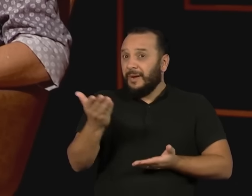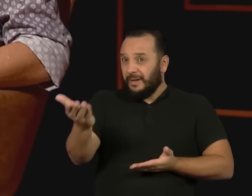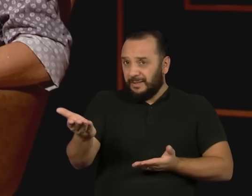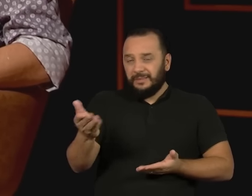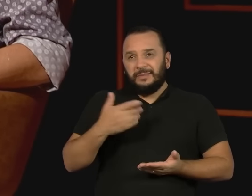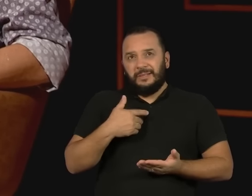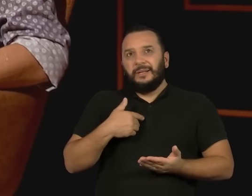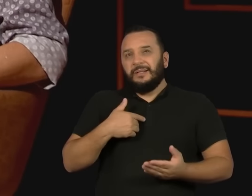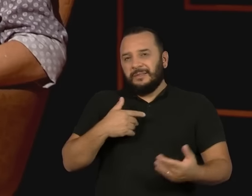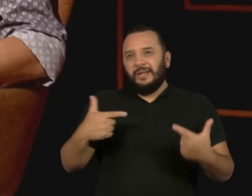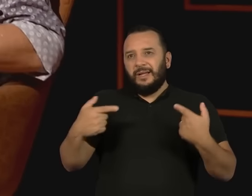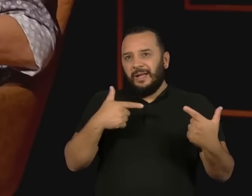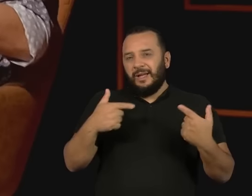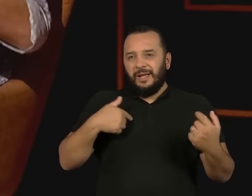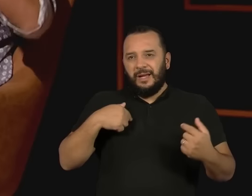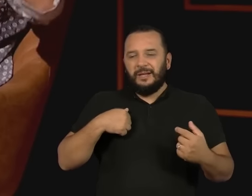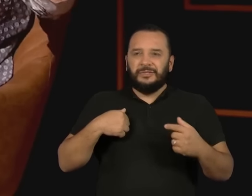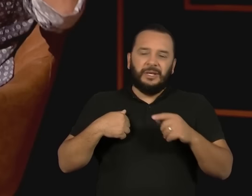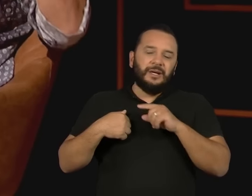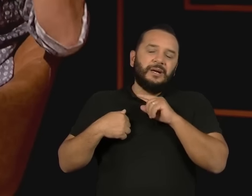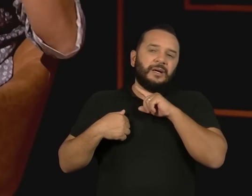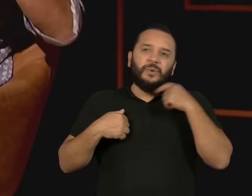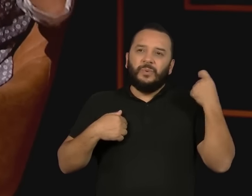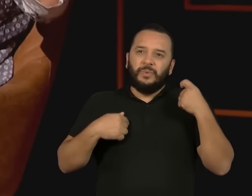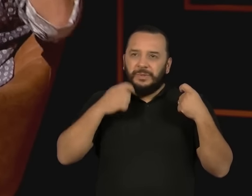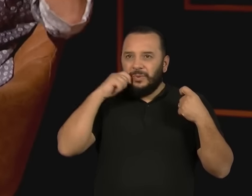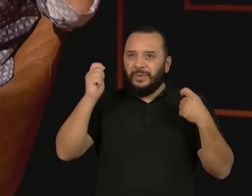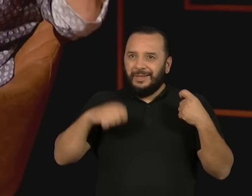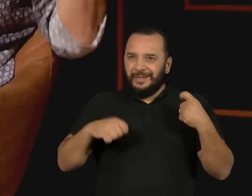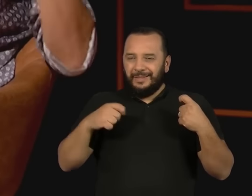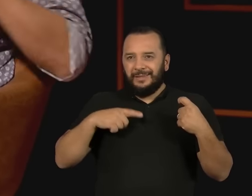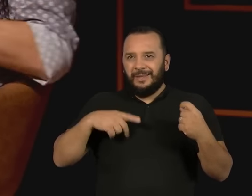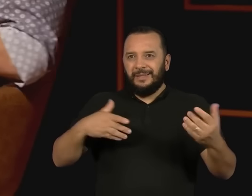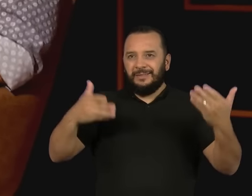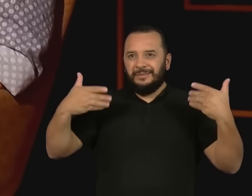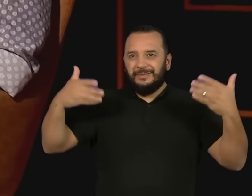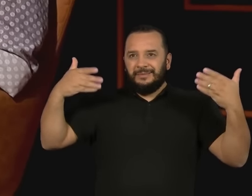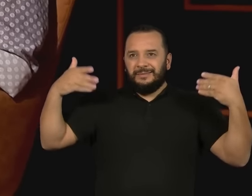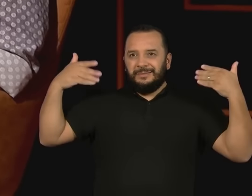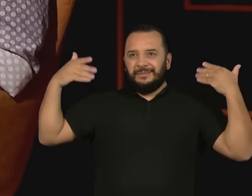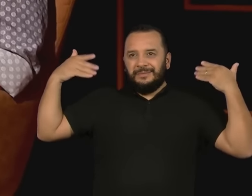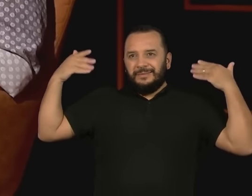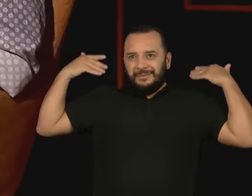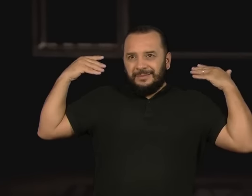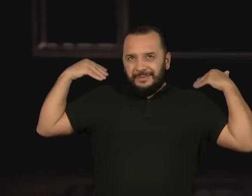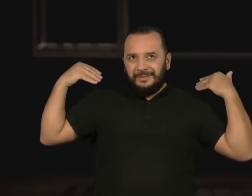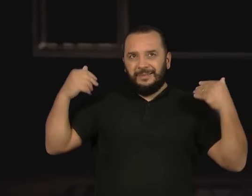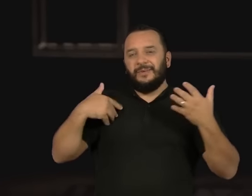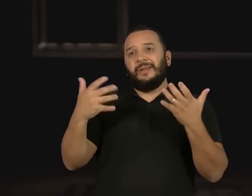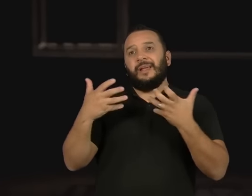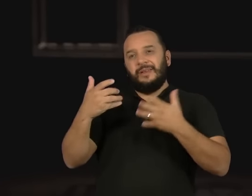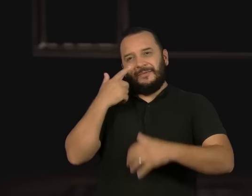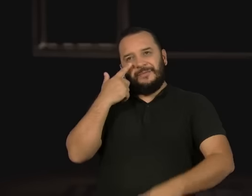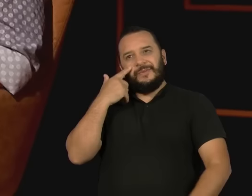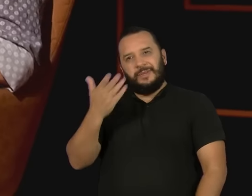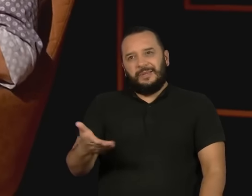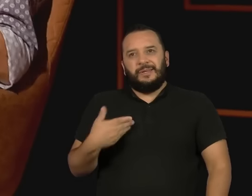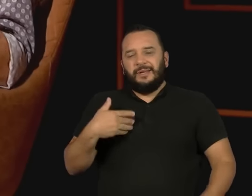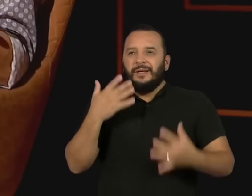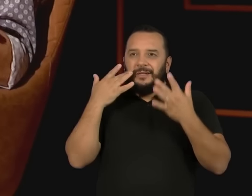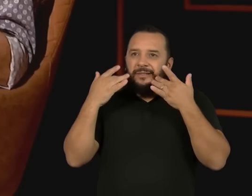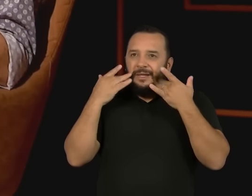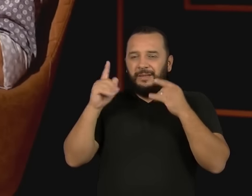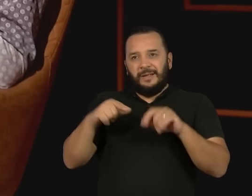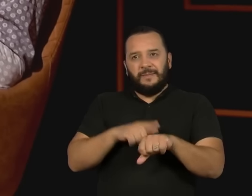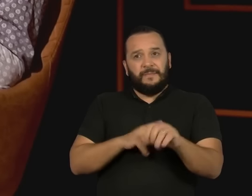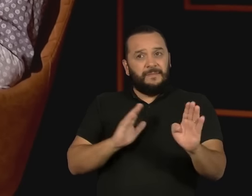guerra Rússia-Ucrânia. As raízes foram indo para trás, para trás, para trás. Estou doido para assistir isso. Assim. Então, são coisas